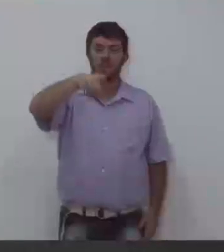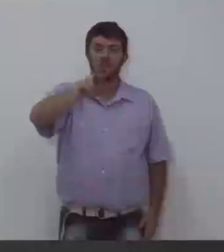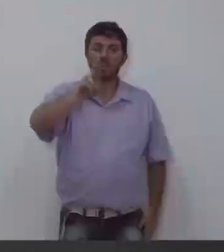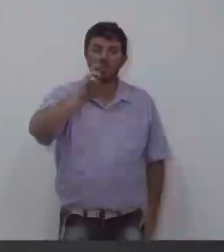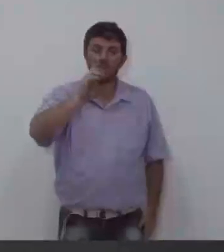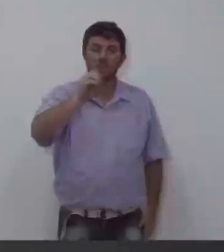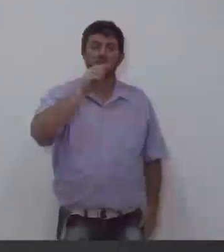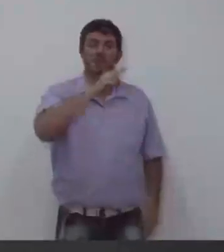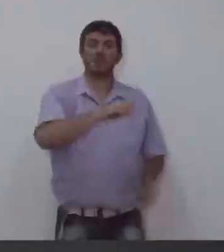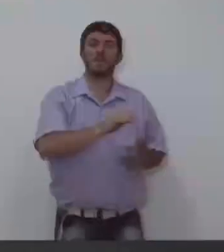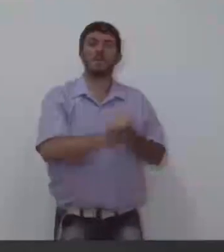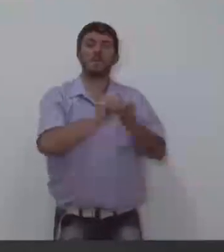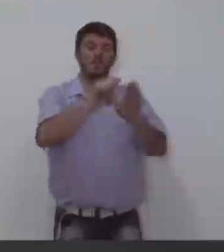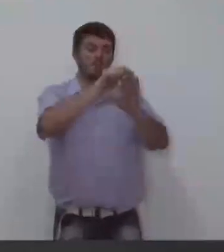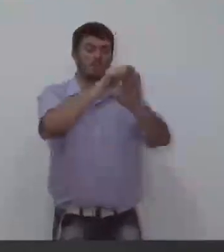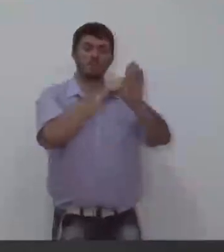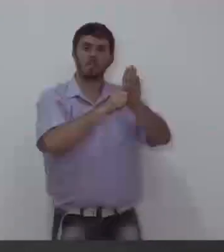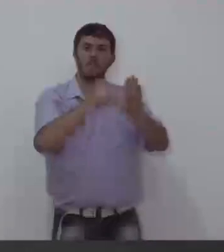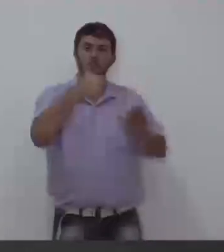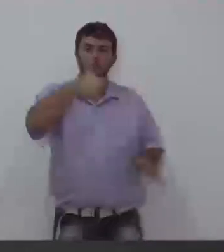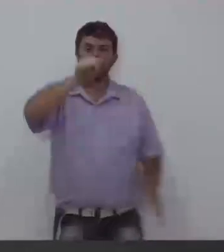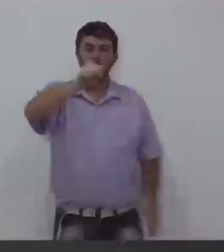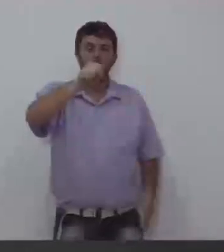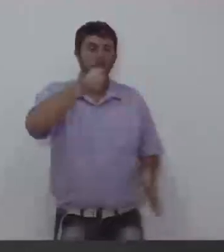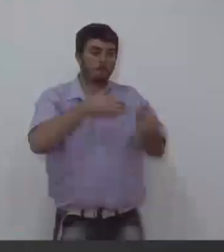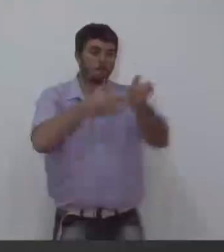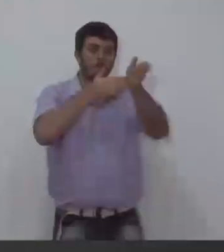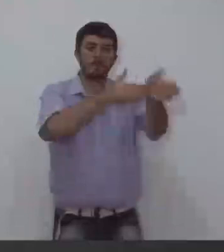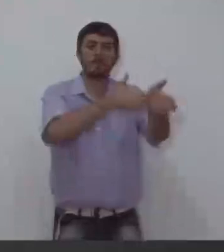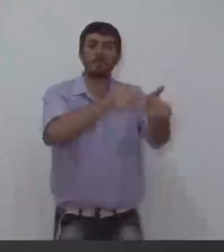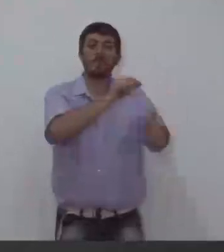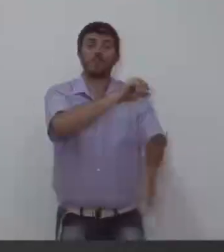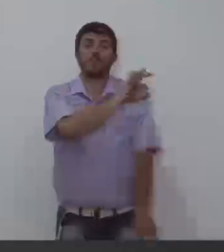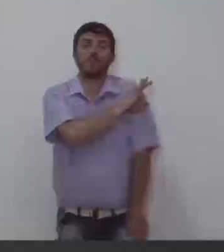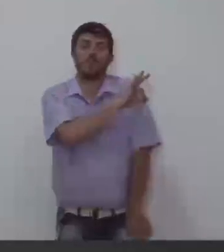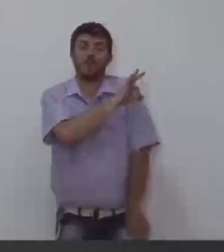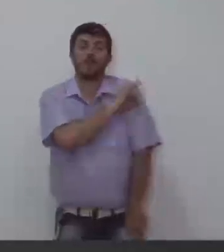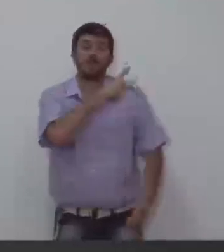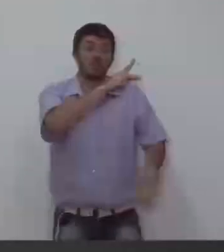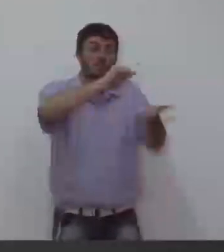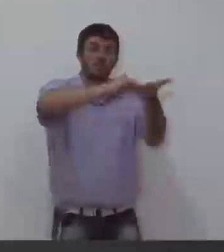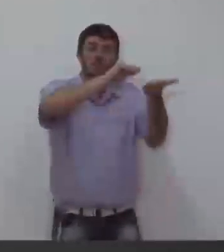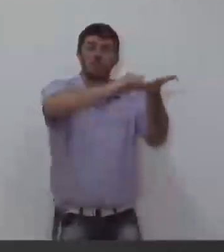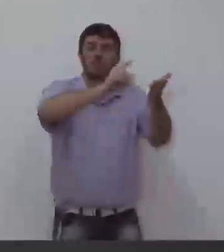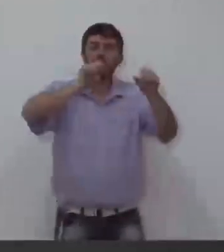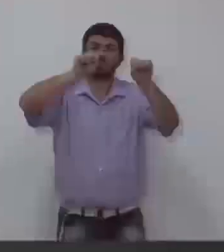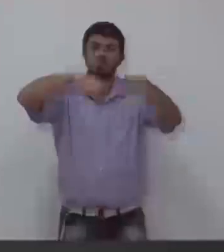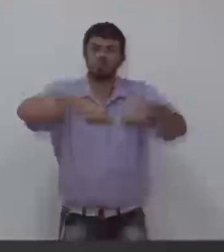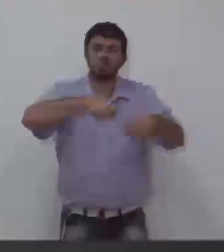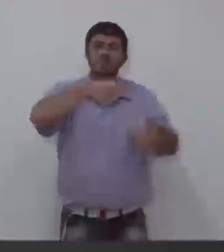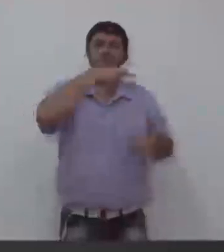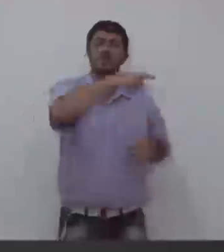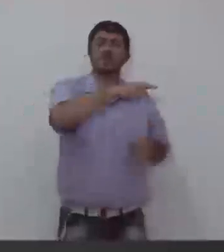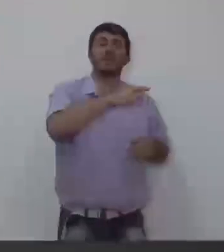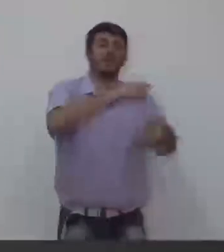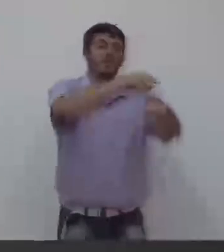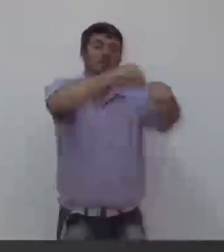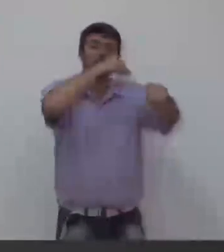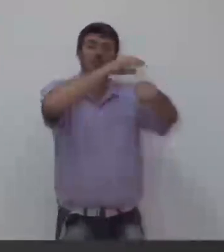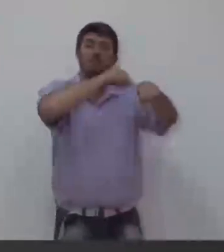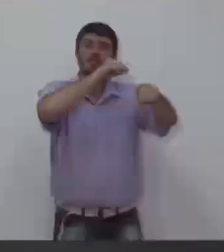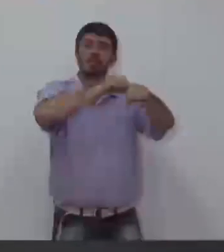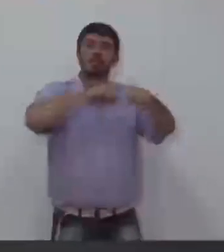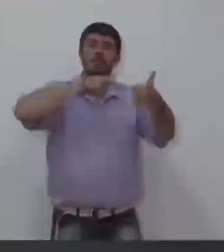diz que se adota a mesa oficial, senhor prefeito municipal, que através da secretaria competente nos presta as seguintes informações. 1. Quais